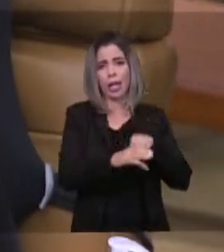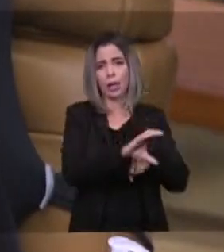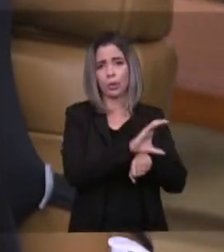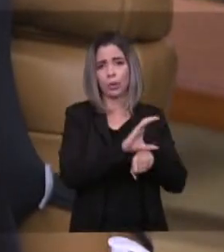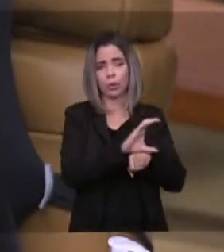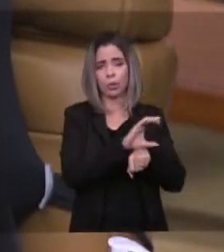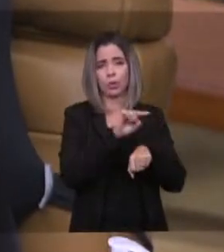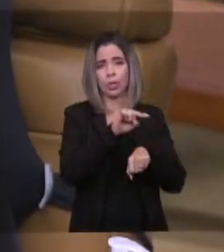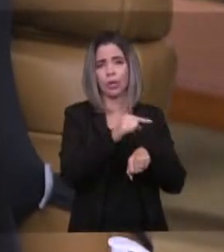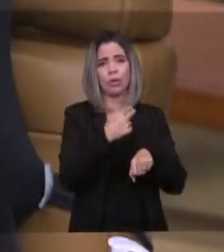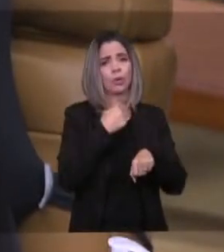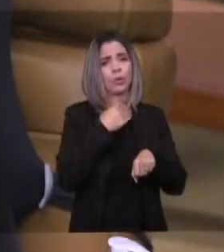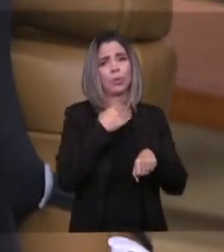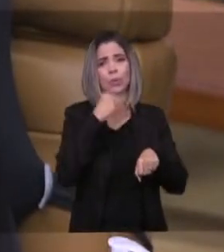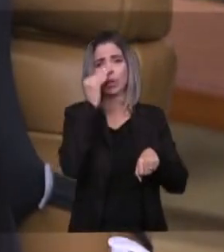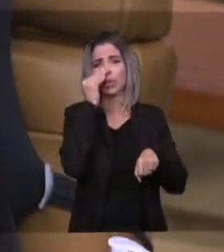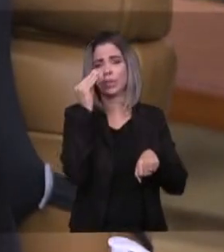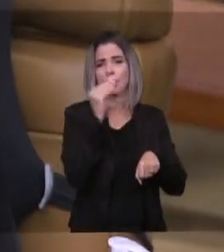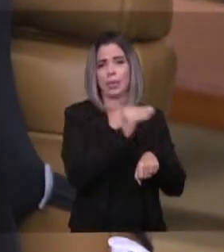originária.